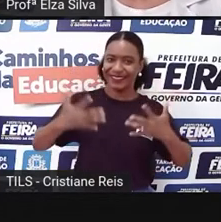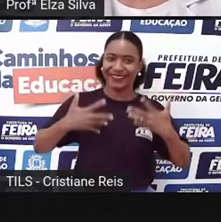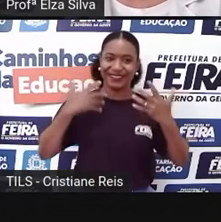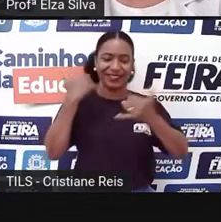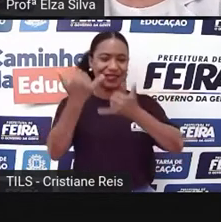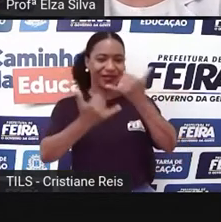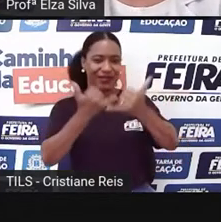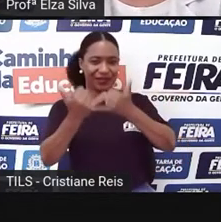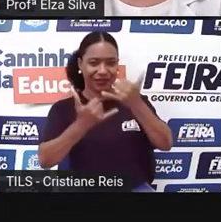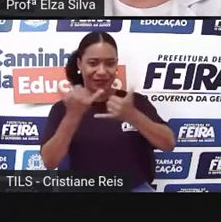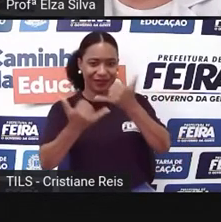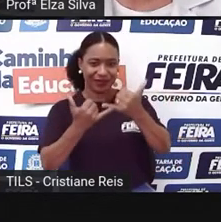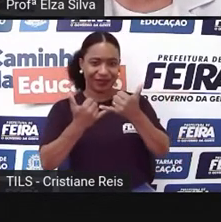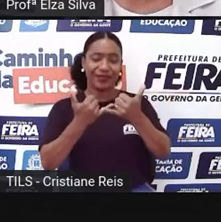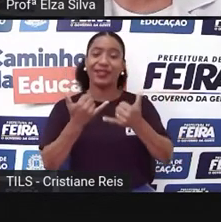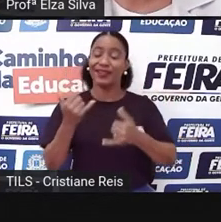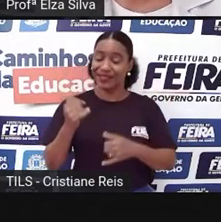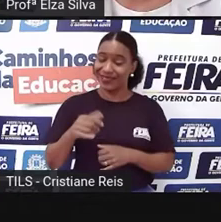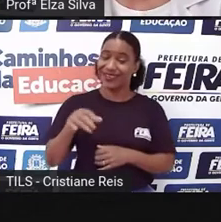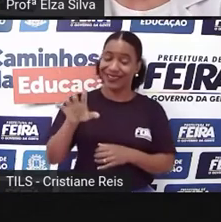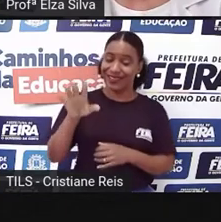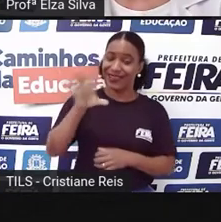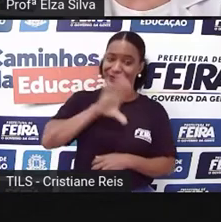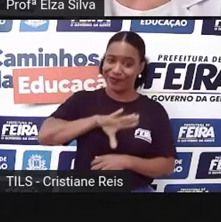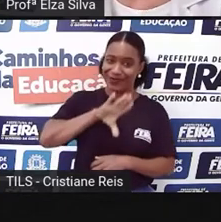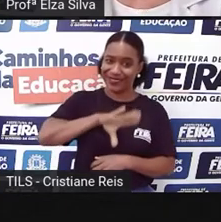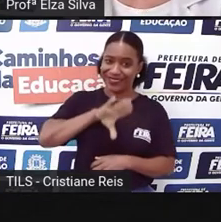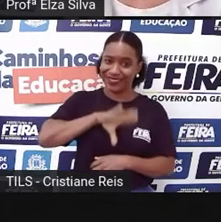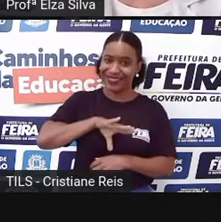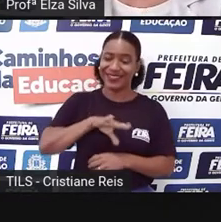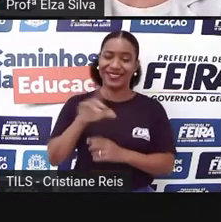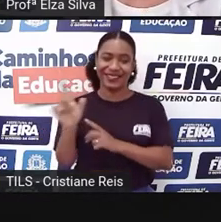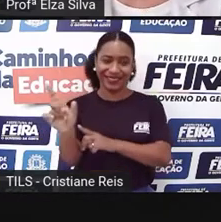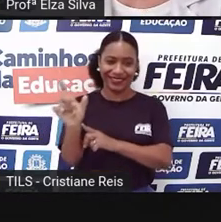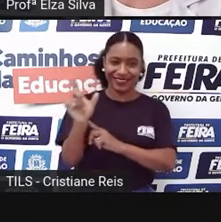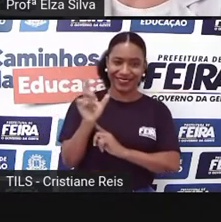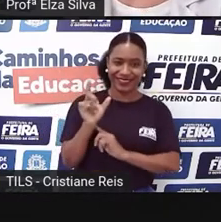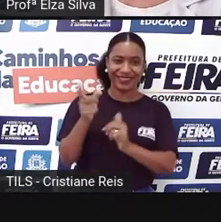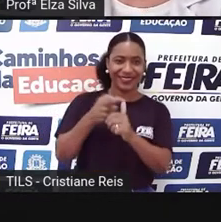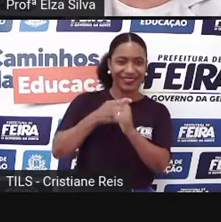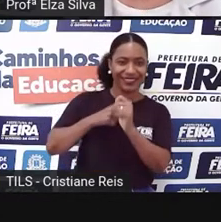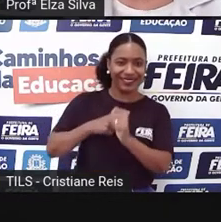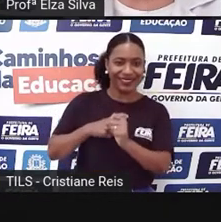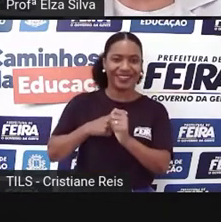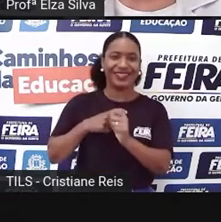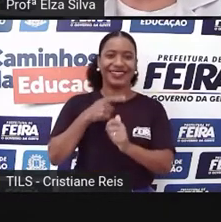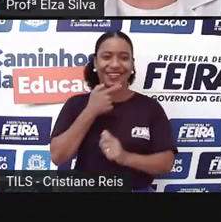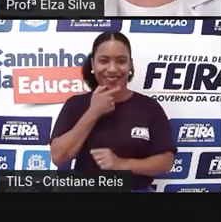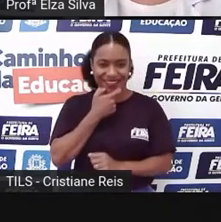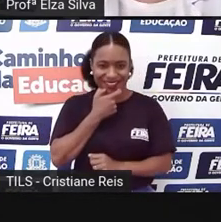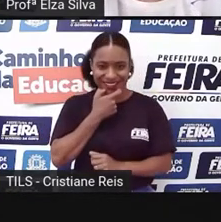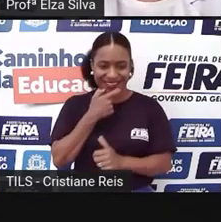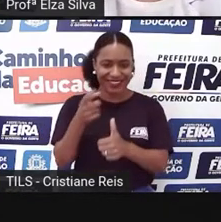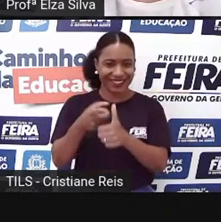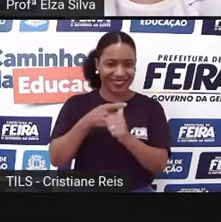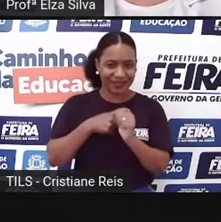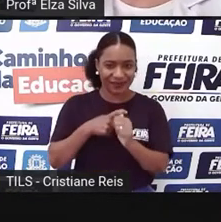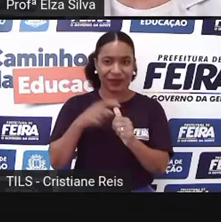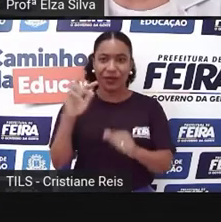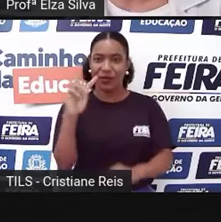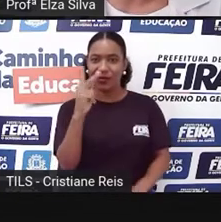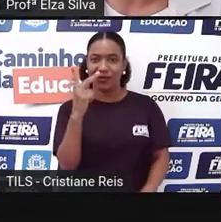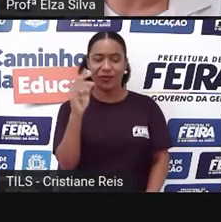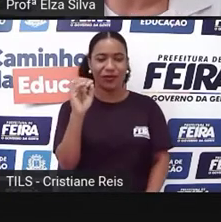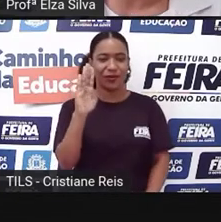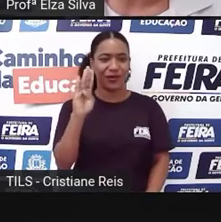é uma palavra do inglês que a gente utiliza aqui na nossa língua. E atividades de lazer, aquelas atividades que a gente faz